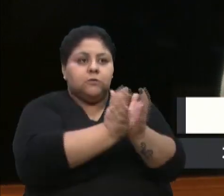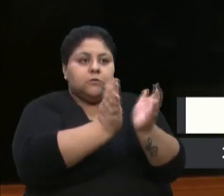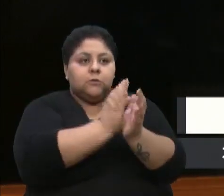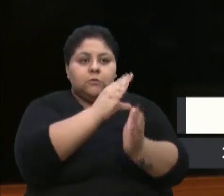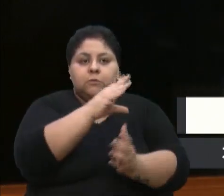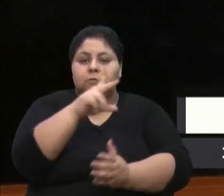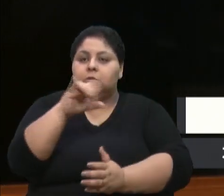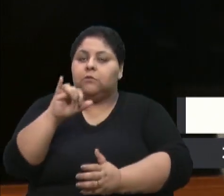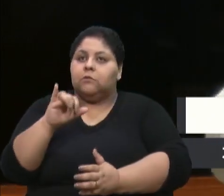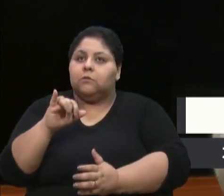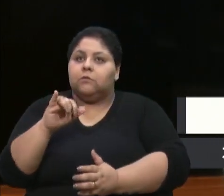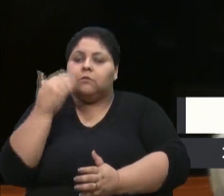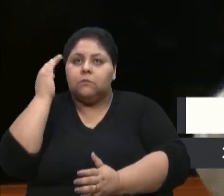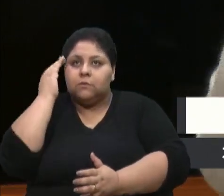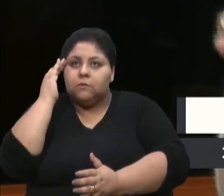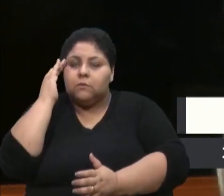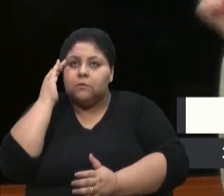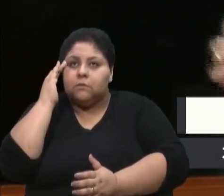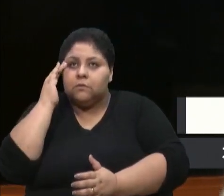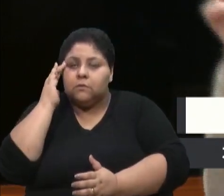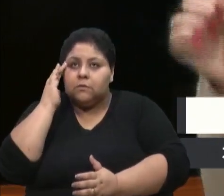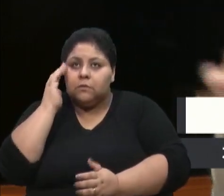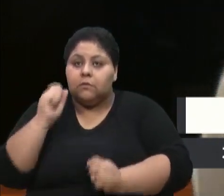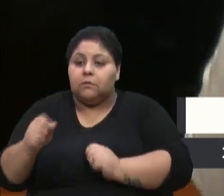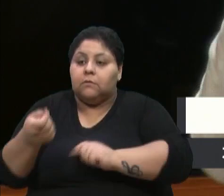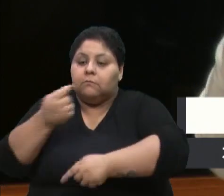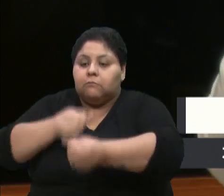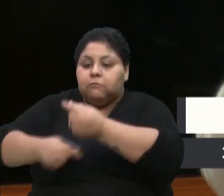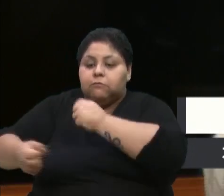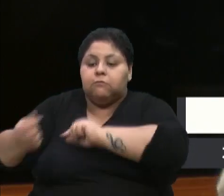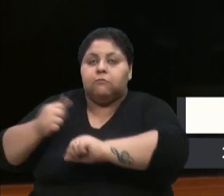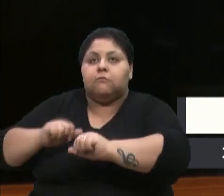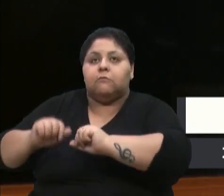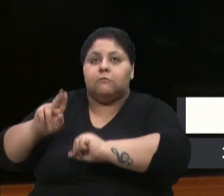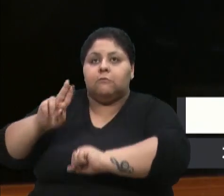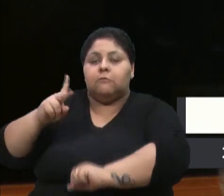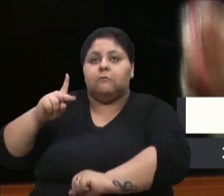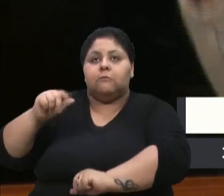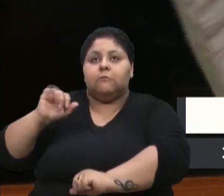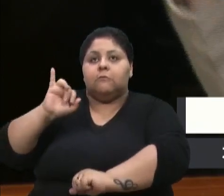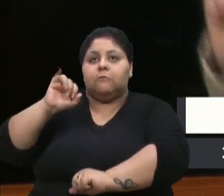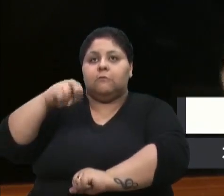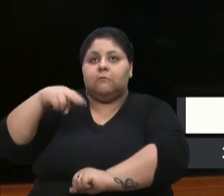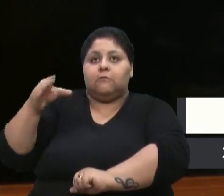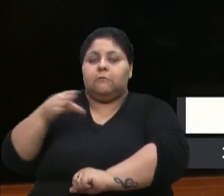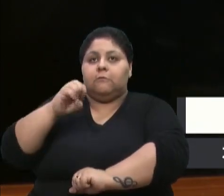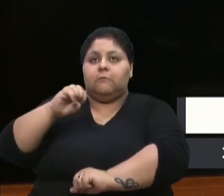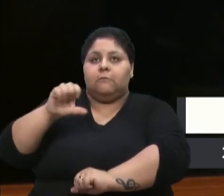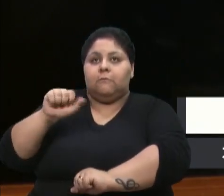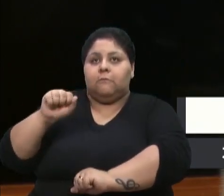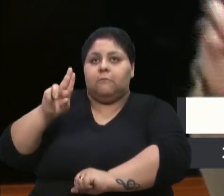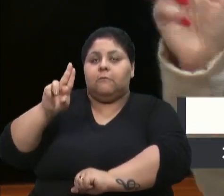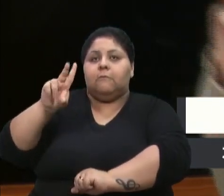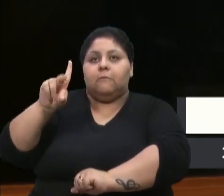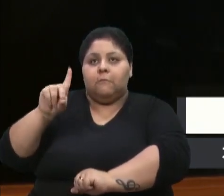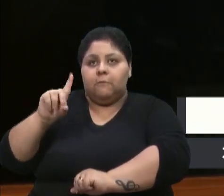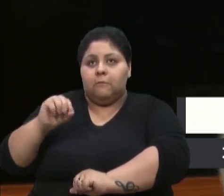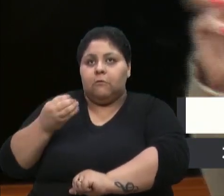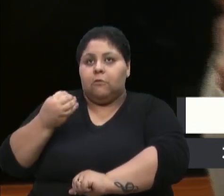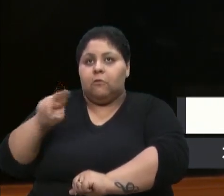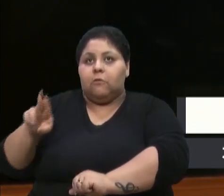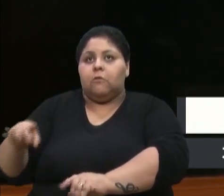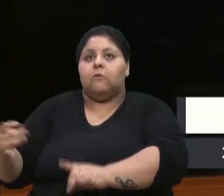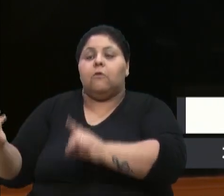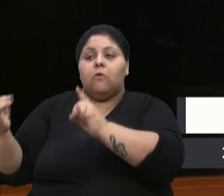UPA quem administra a UPA é o InSaúde ou a fundação da UX,